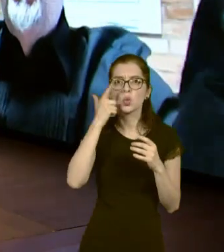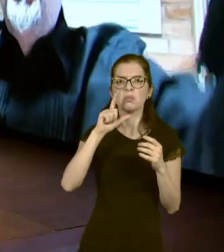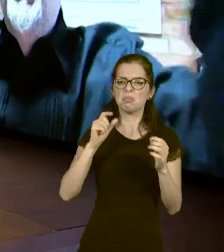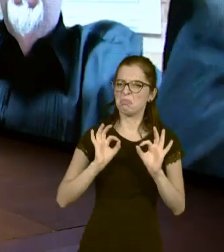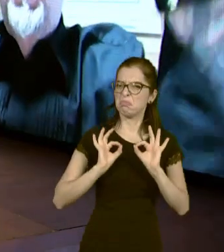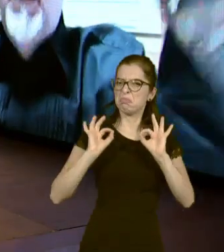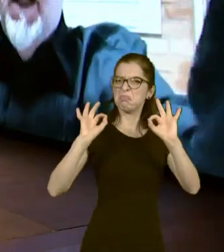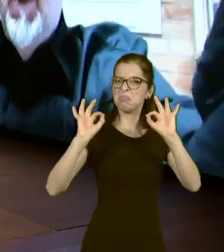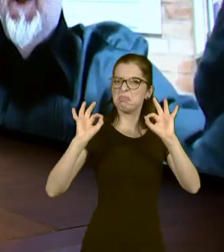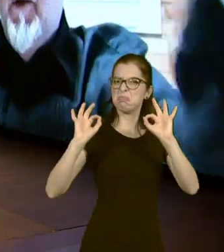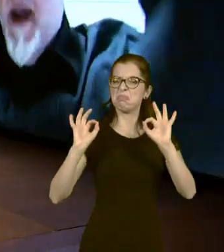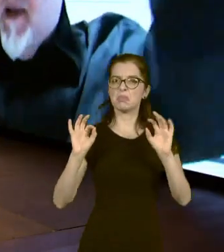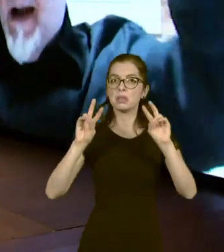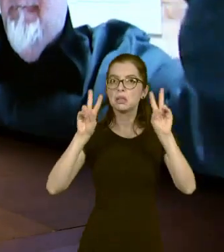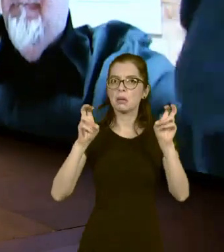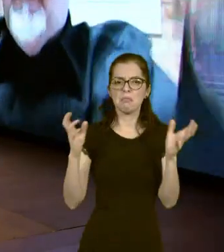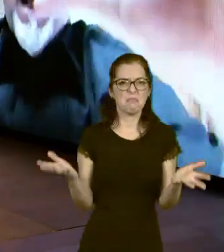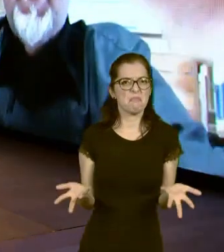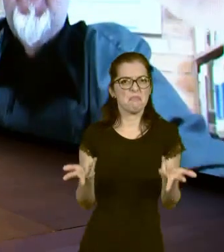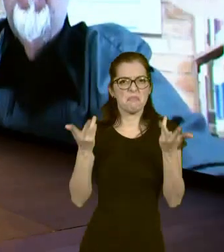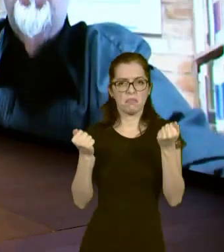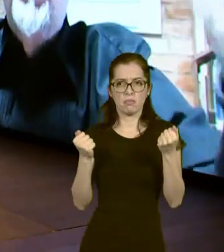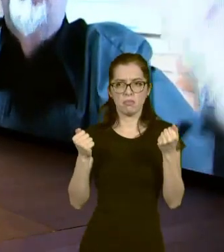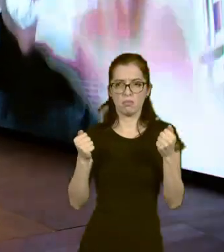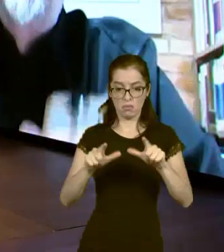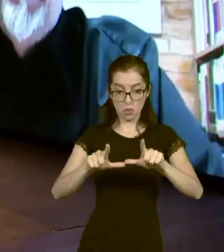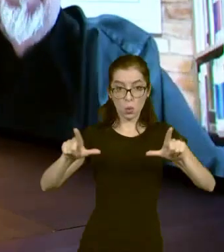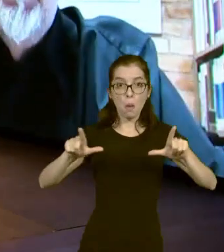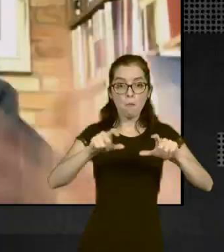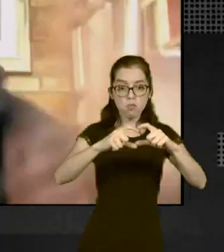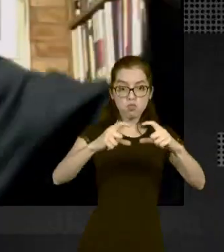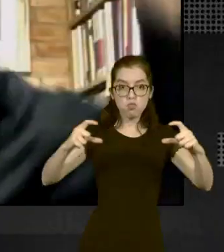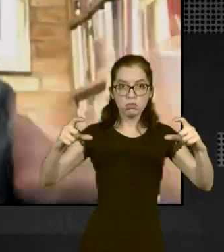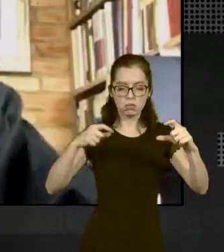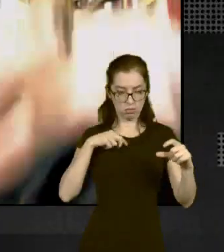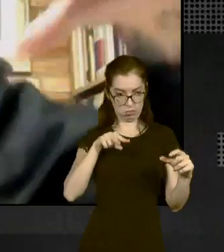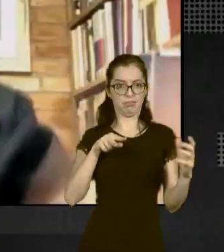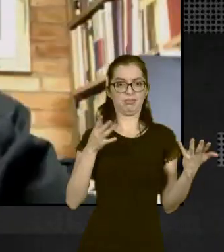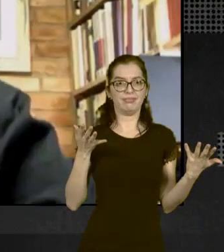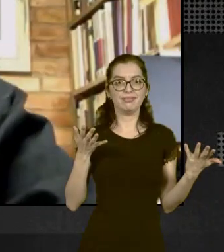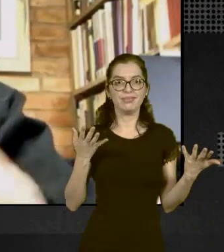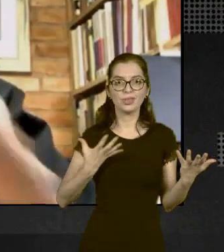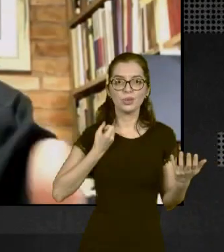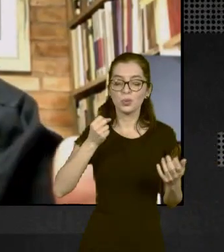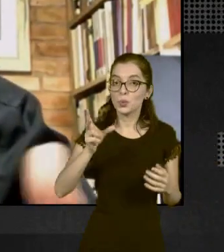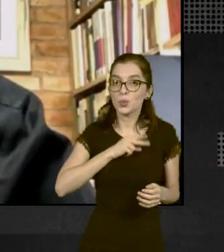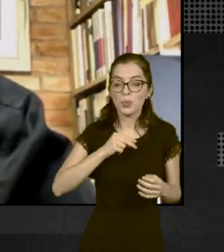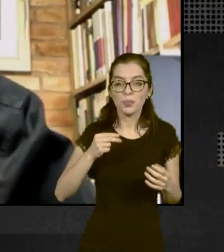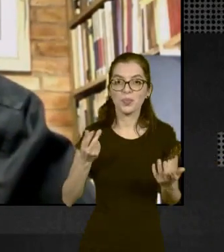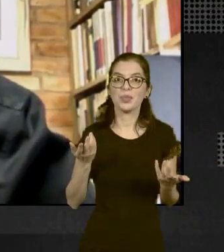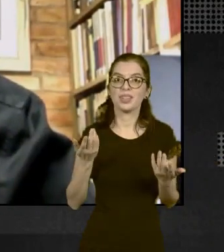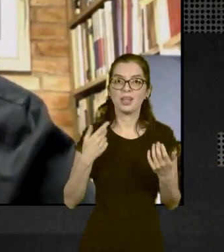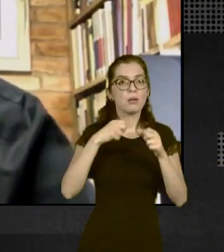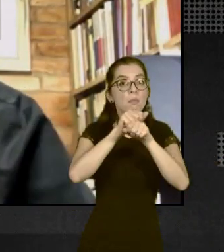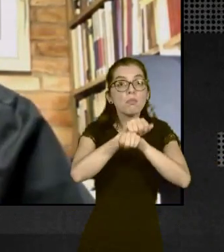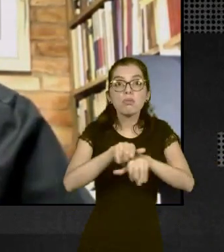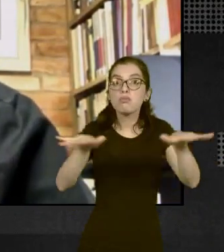pra caramba. Era assim, um espetáculo que recoloca o teatro em seu melhor